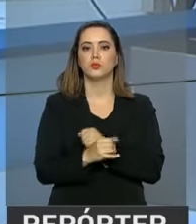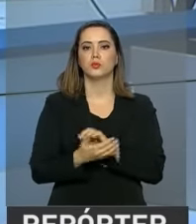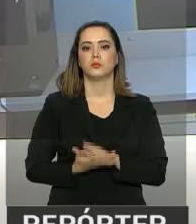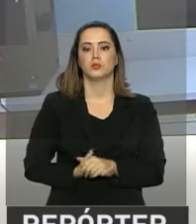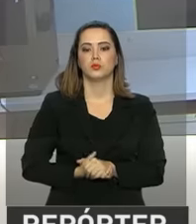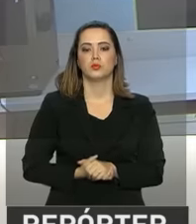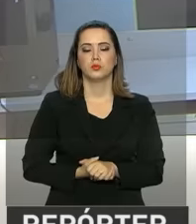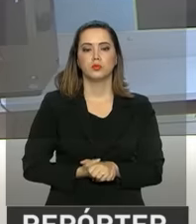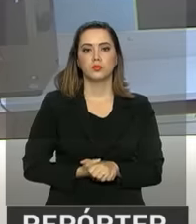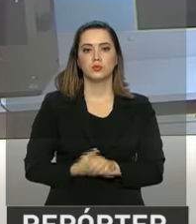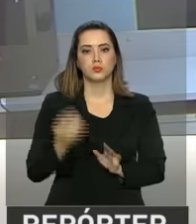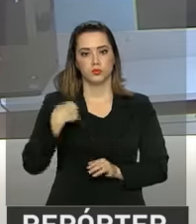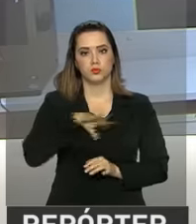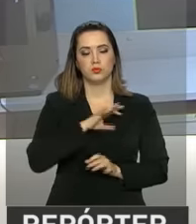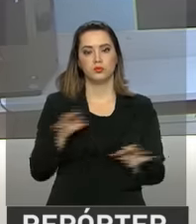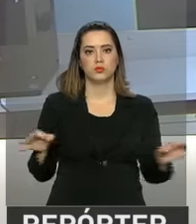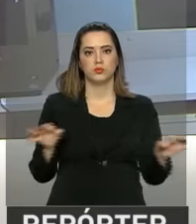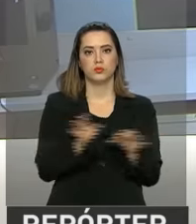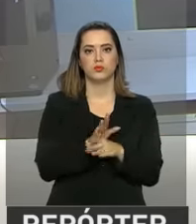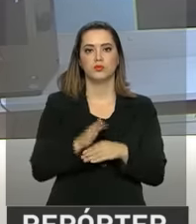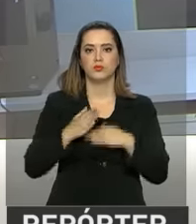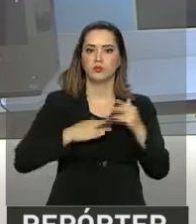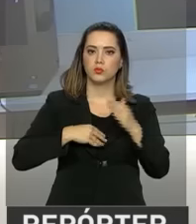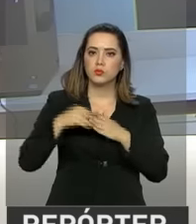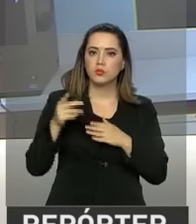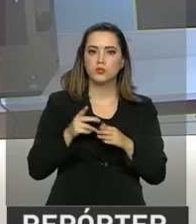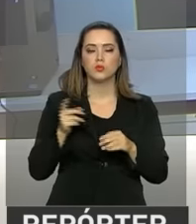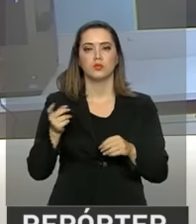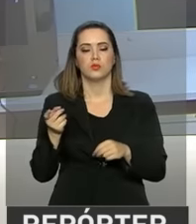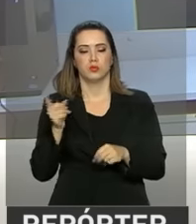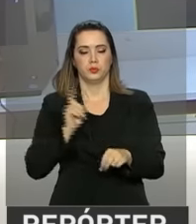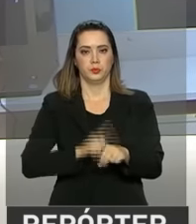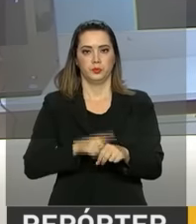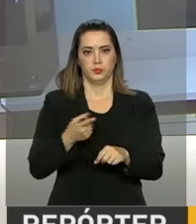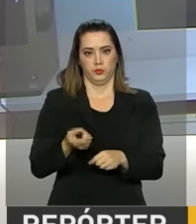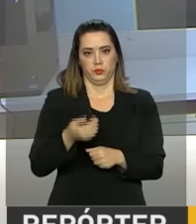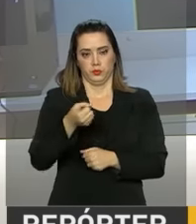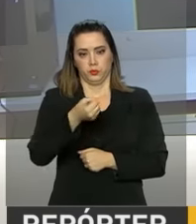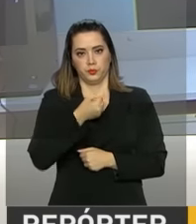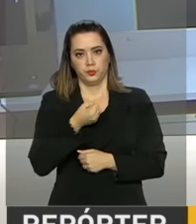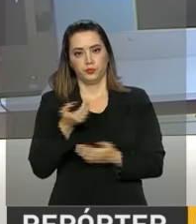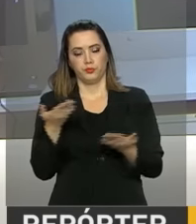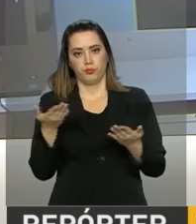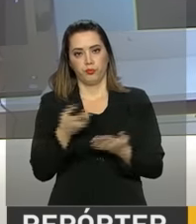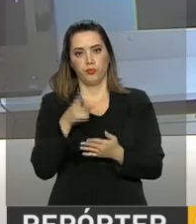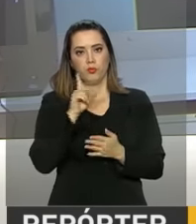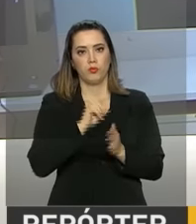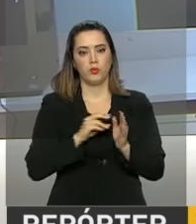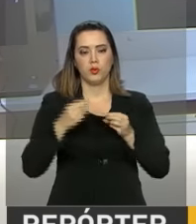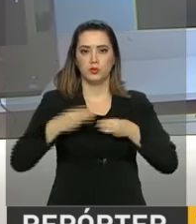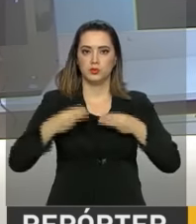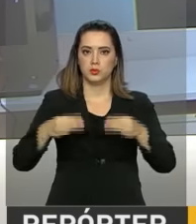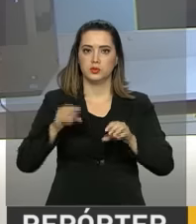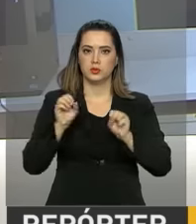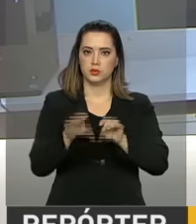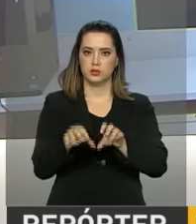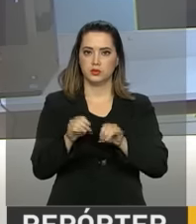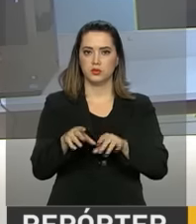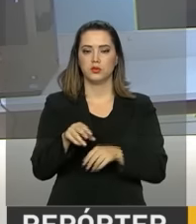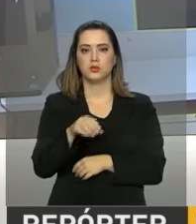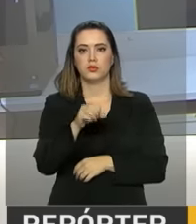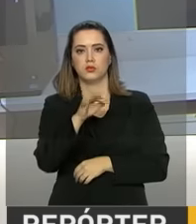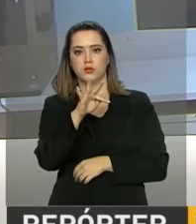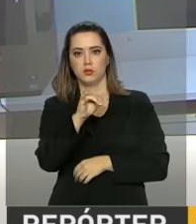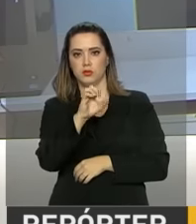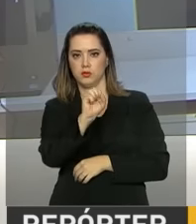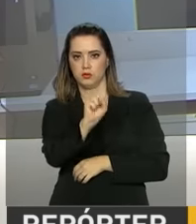consumidor.gov.br. E nós ficamos por aqui, voltamos a qualquer momento com a transmissão ao vivo do Ministério da Educação sobre os números do FIES.